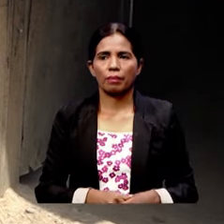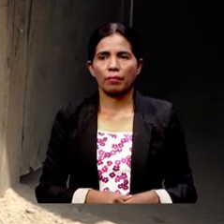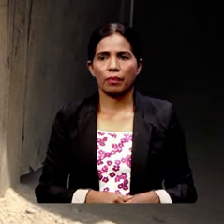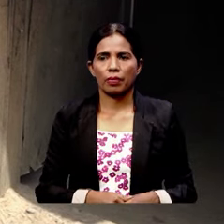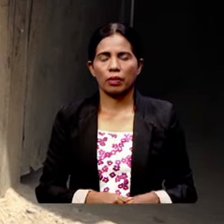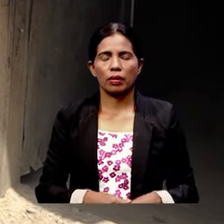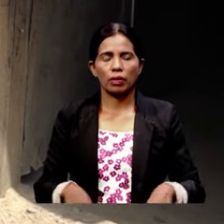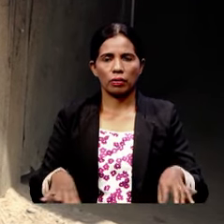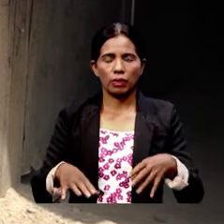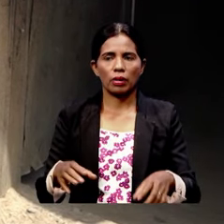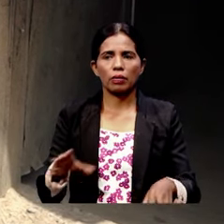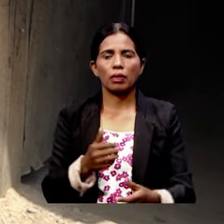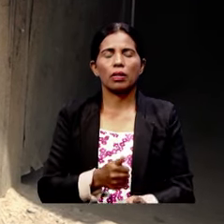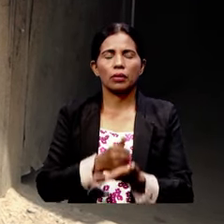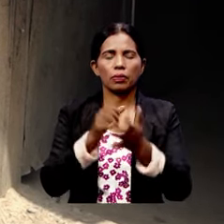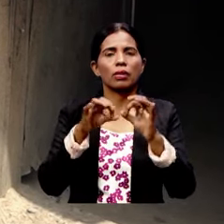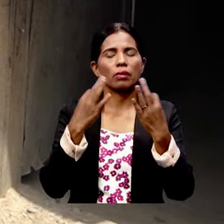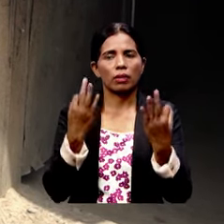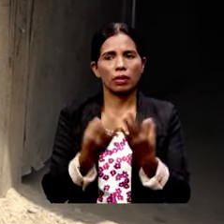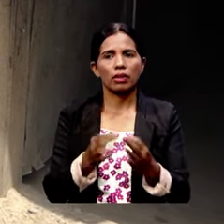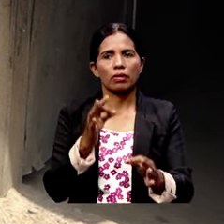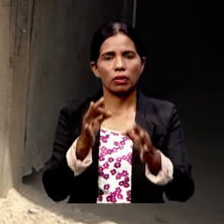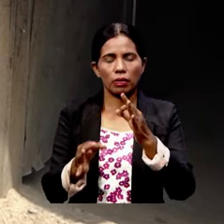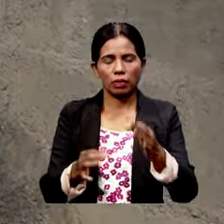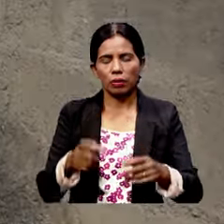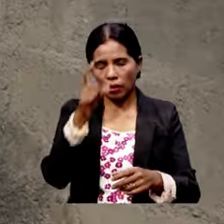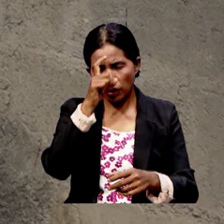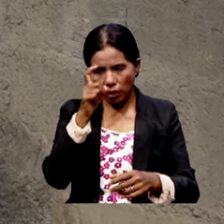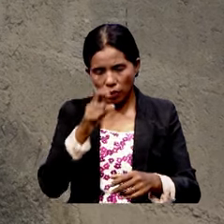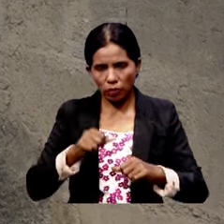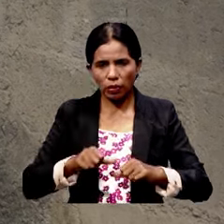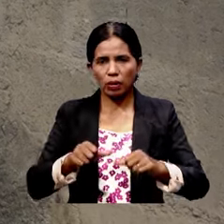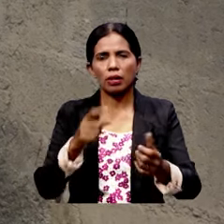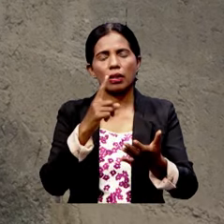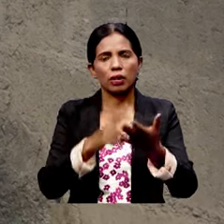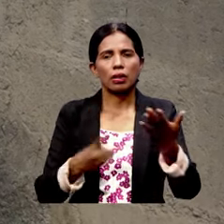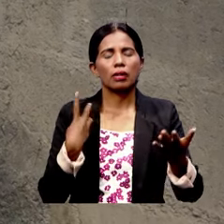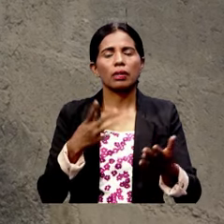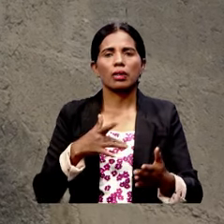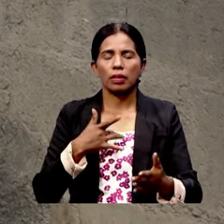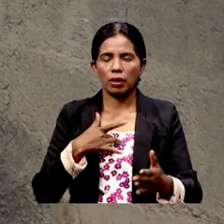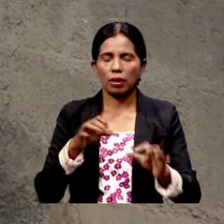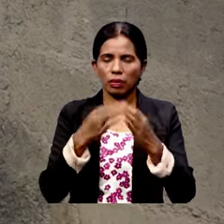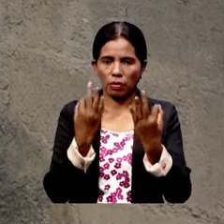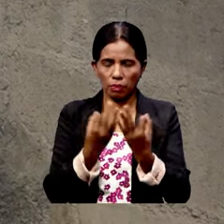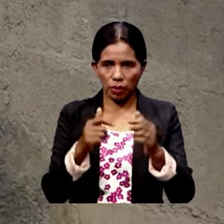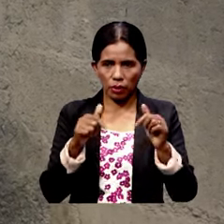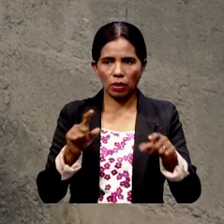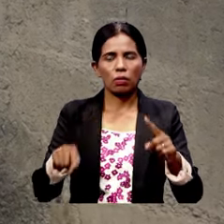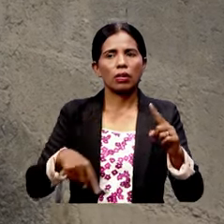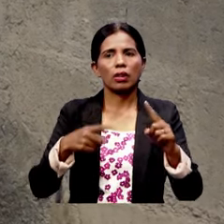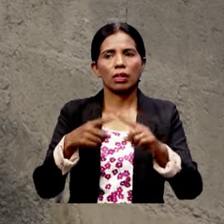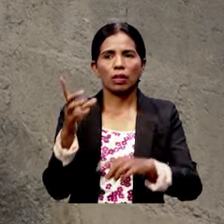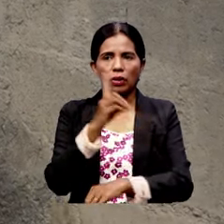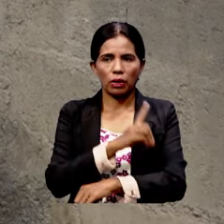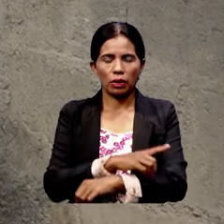Esforço ato sustenta ne família, mas que idade avançado ama. Saída ma kita senti ha familia ida ne, wen hira lorong me